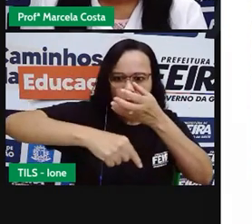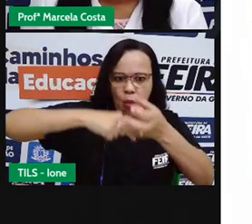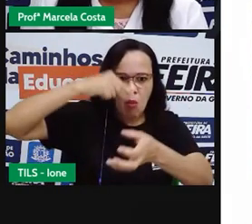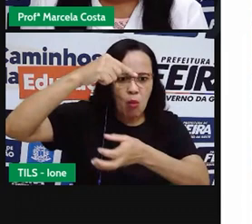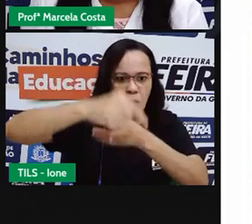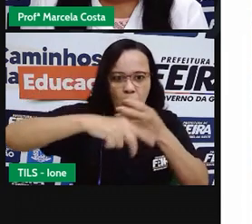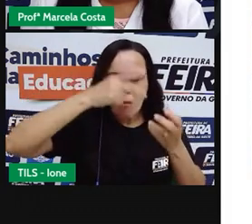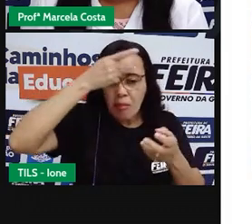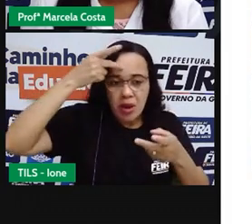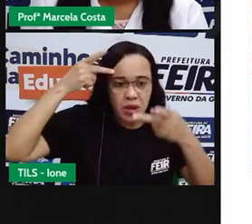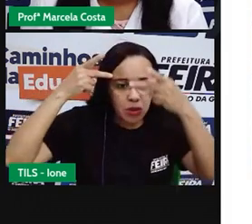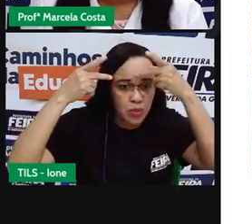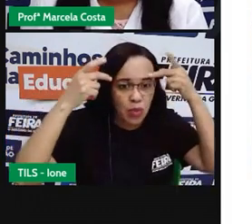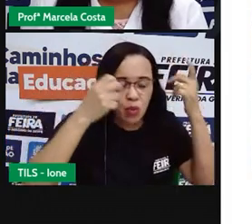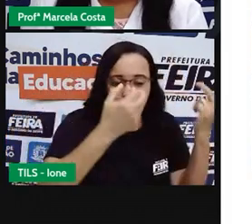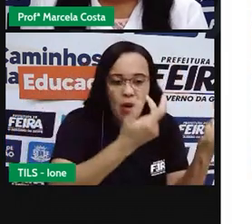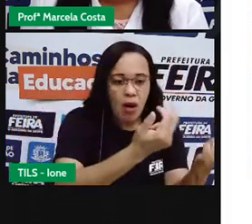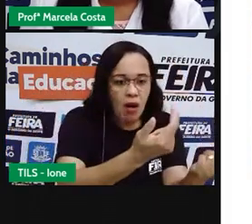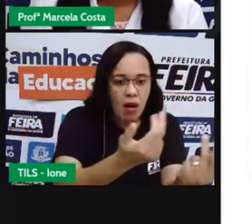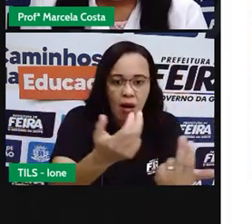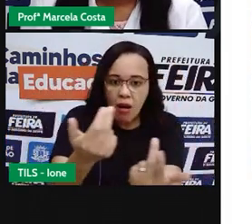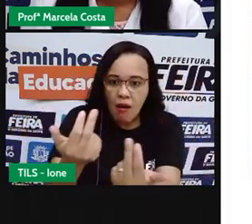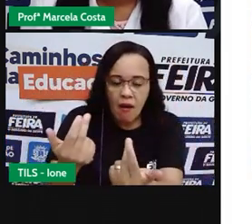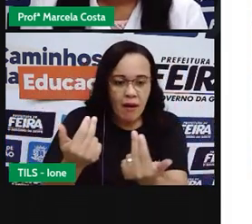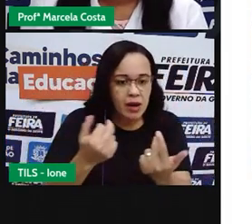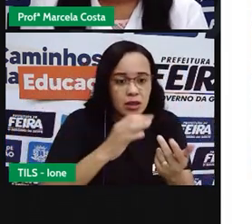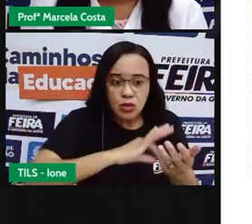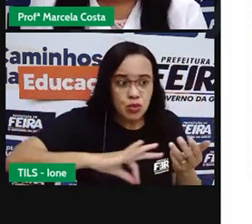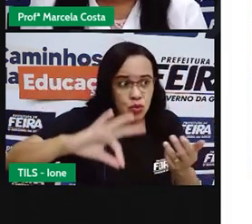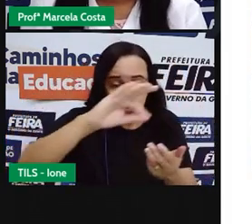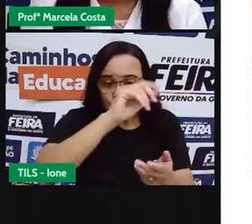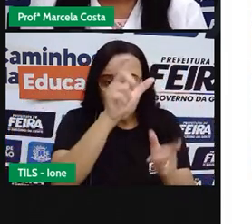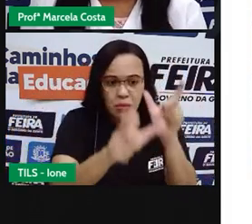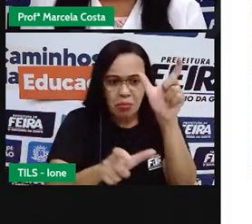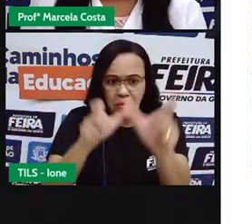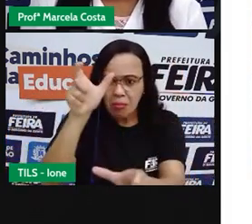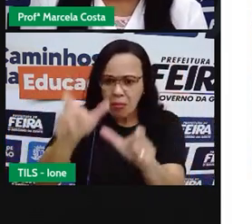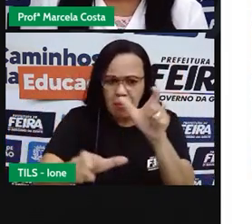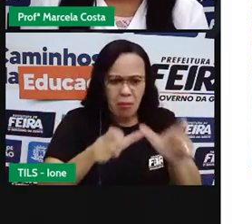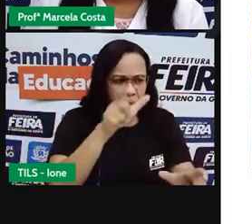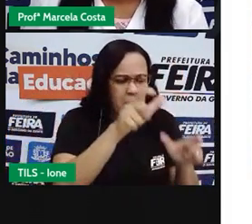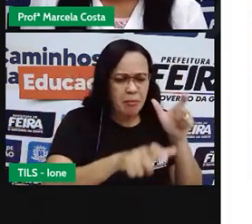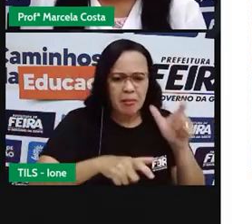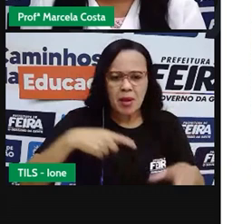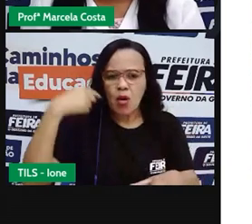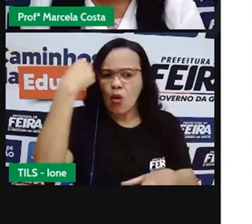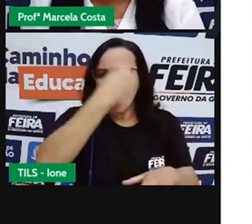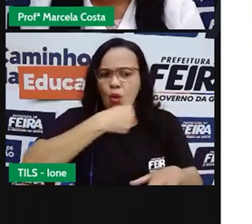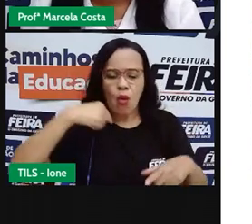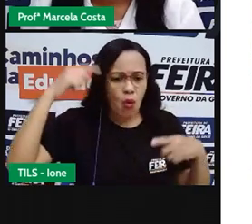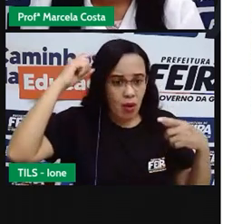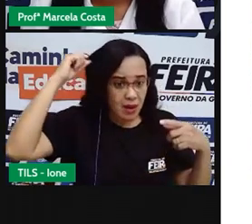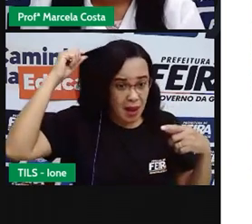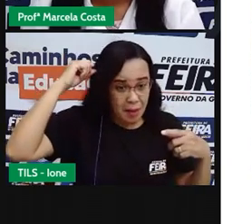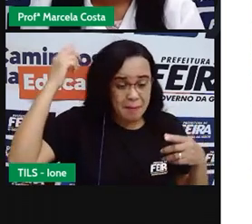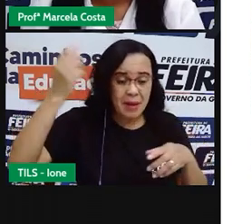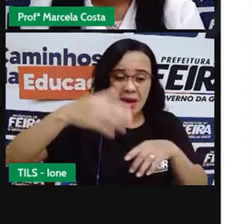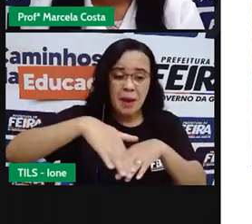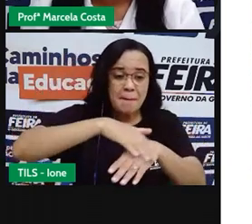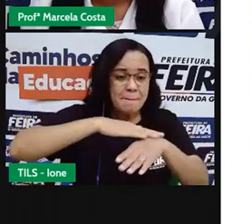iguais, todas iguais, com o mesmo rosto, o mesmo tipo de cabelo, a mesma cor de